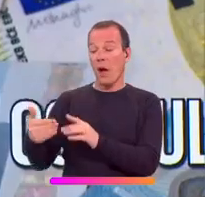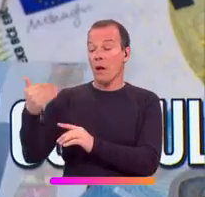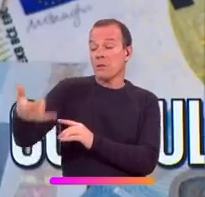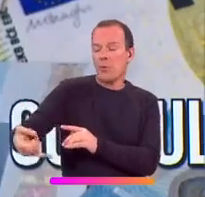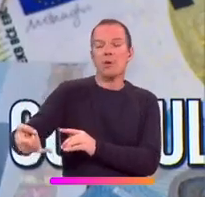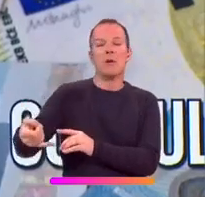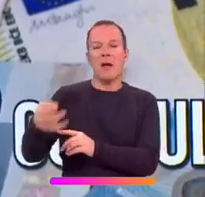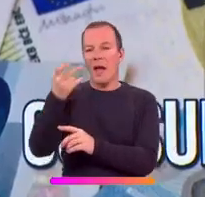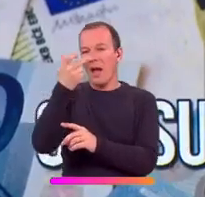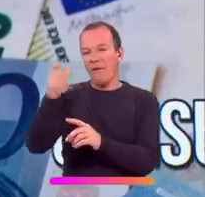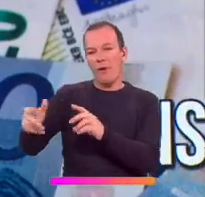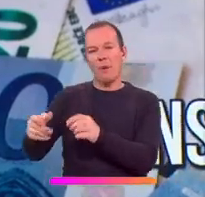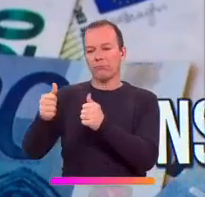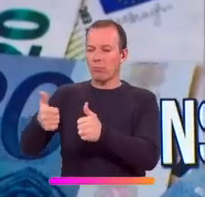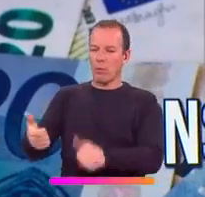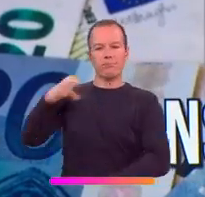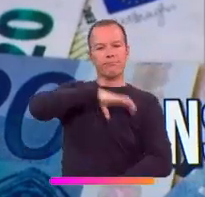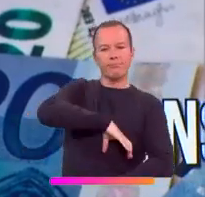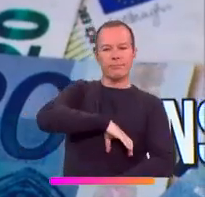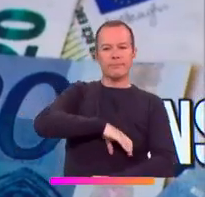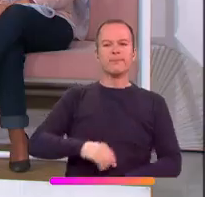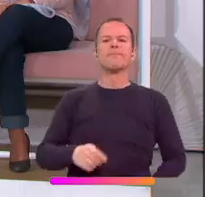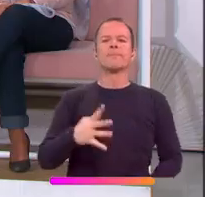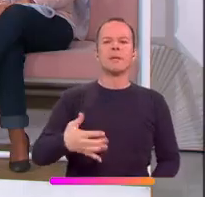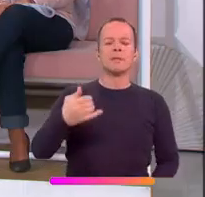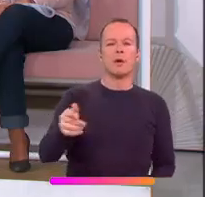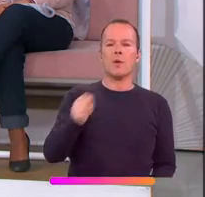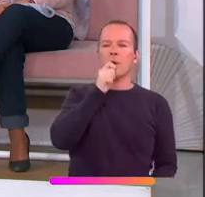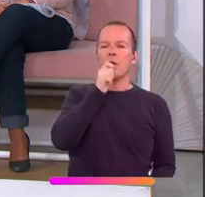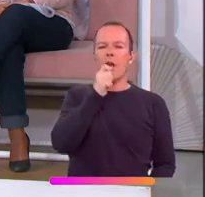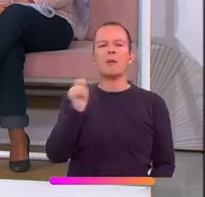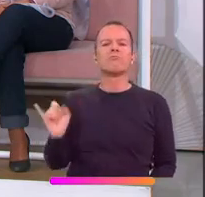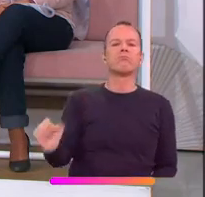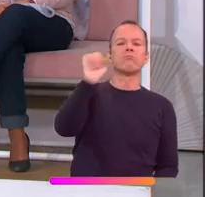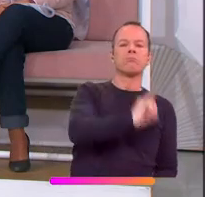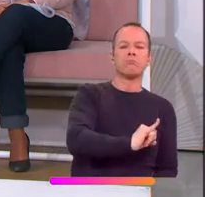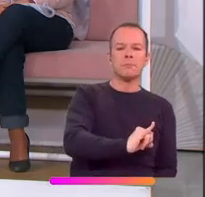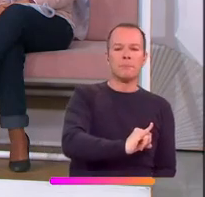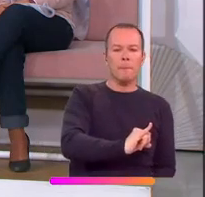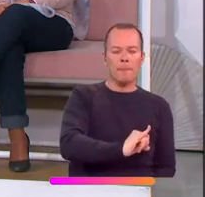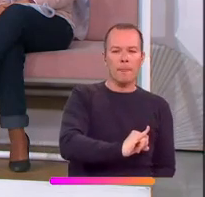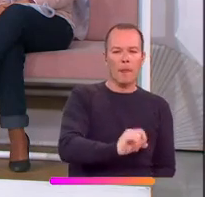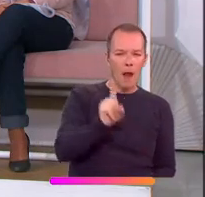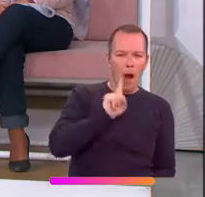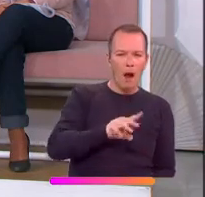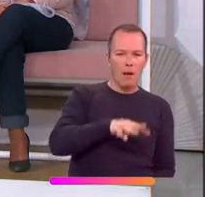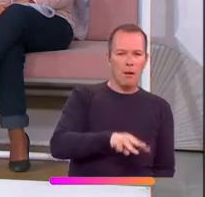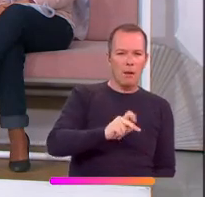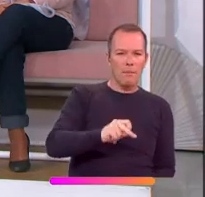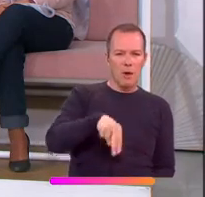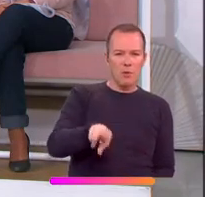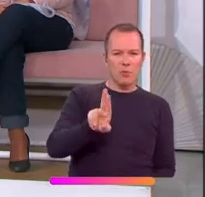assim. Pois. Mais dúvidas, meninas? Quem vai agora? Passem lá o microfone. É a Manuela agora? É a Manuela. Pode ser uma